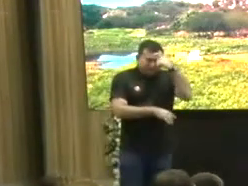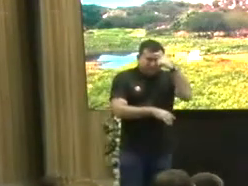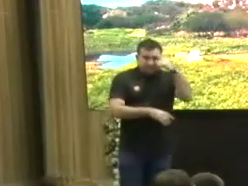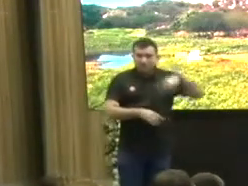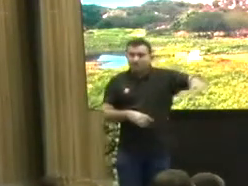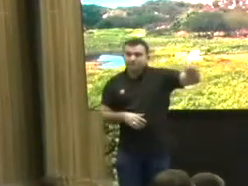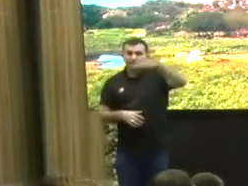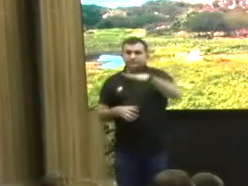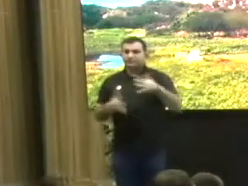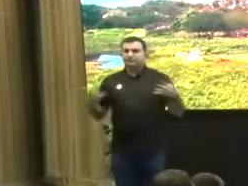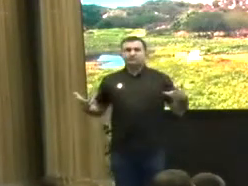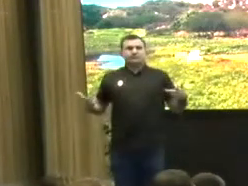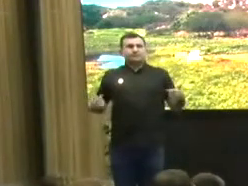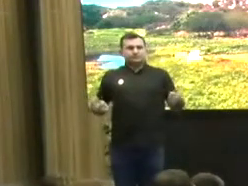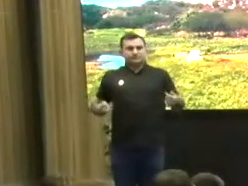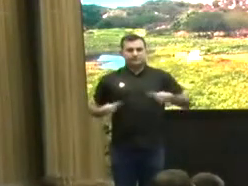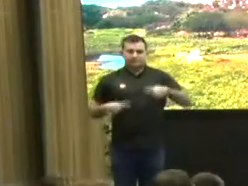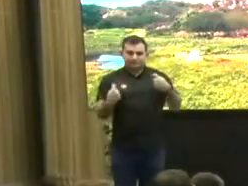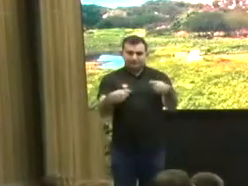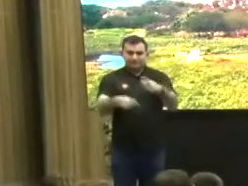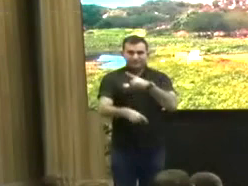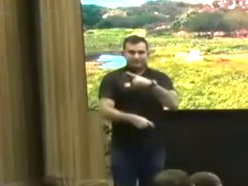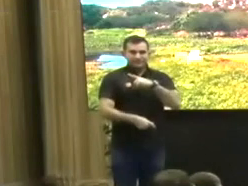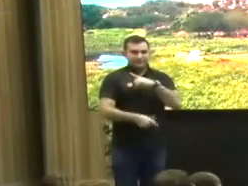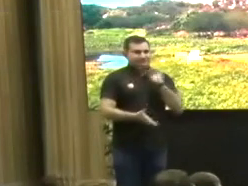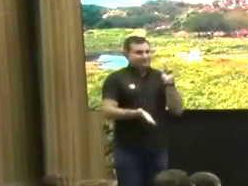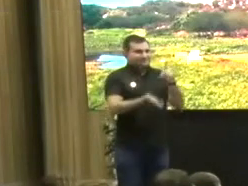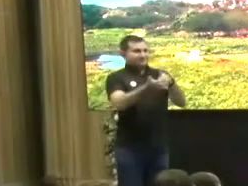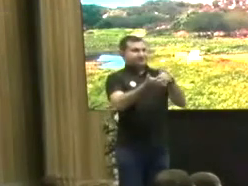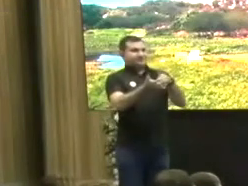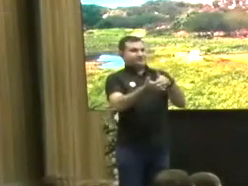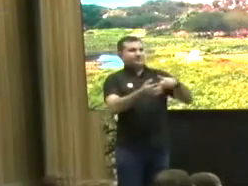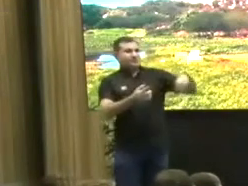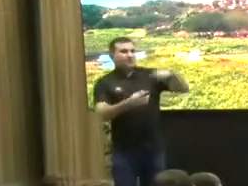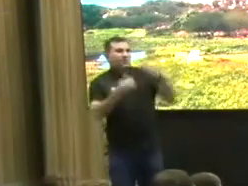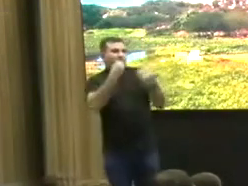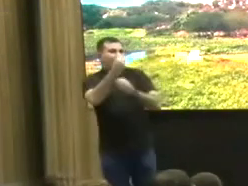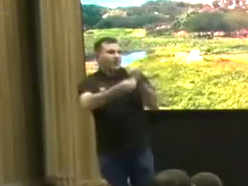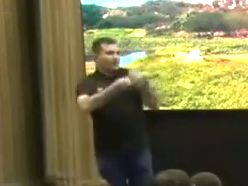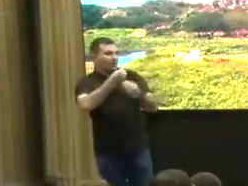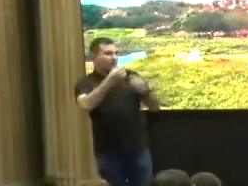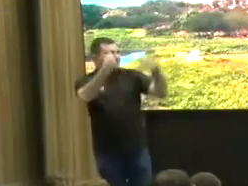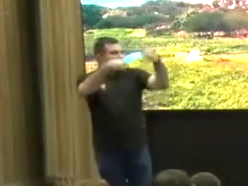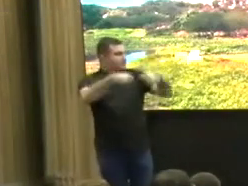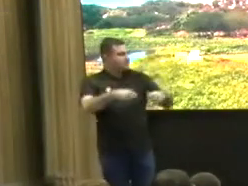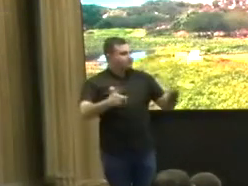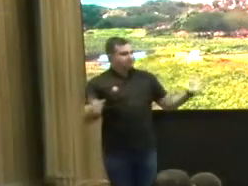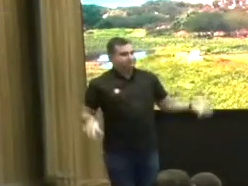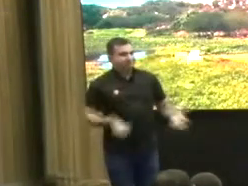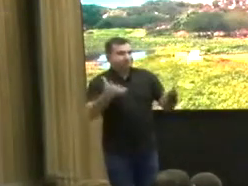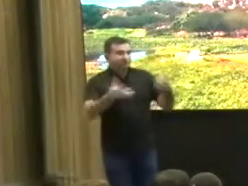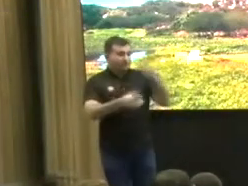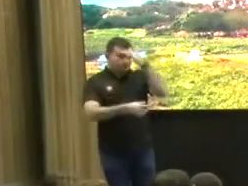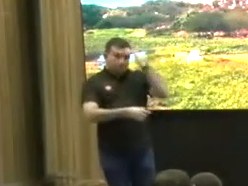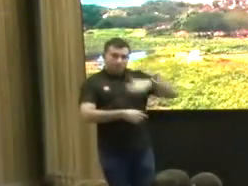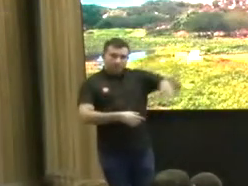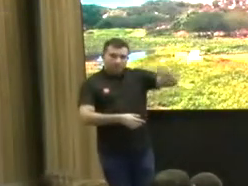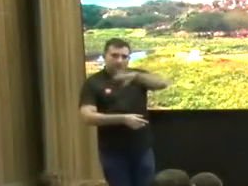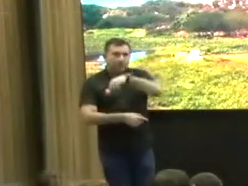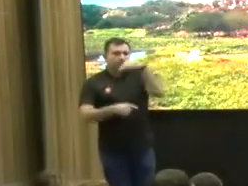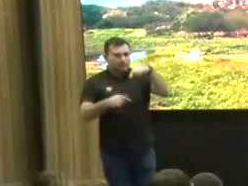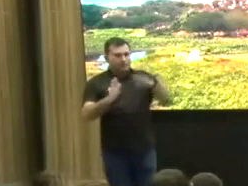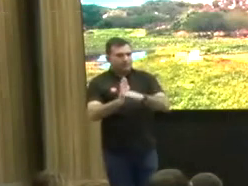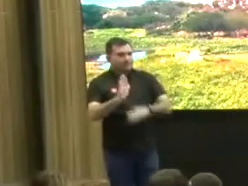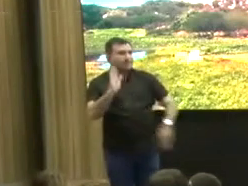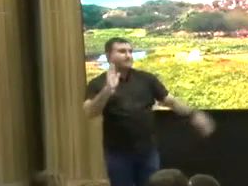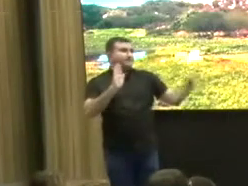desta consciência que precisamos ter. De que nós implicamos na provocação dos outros de tornarem-se mais